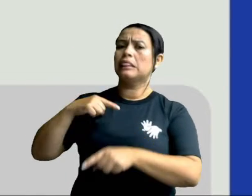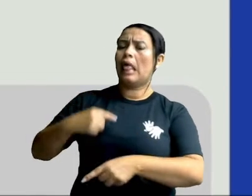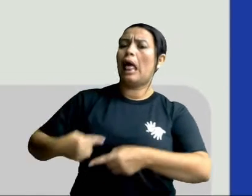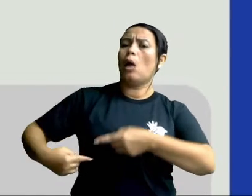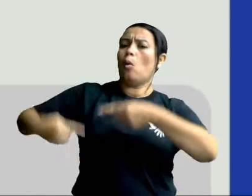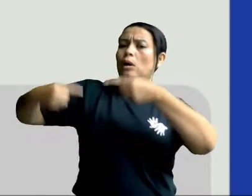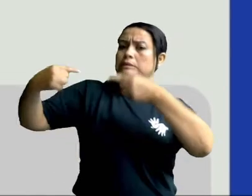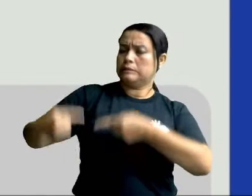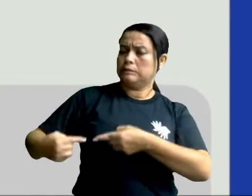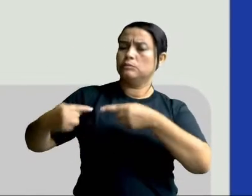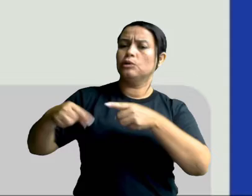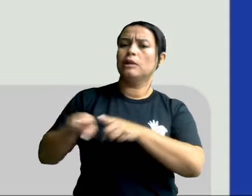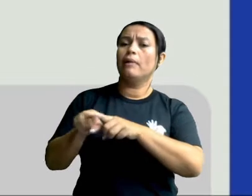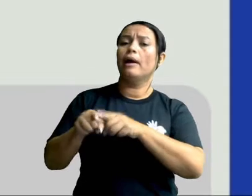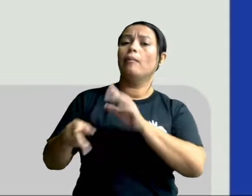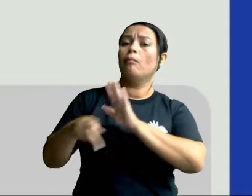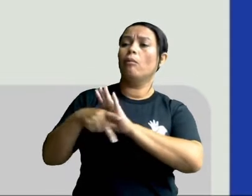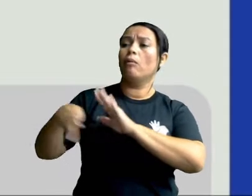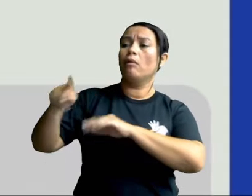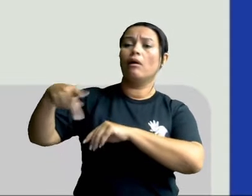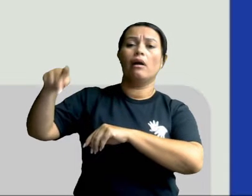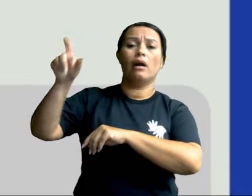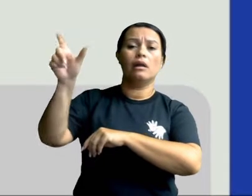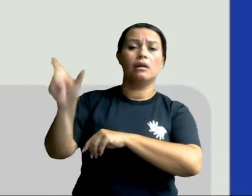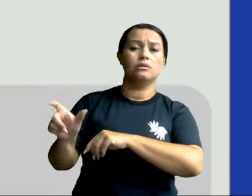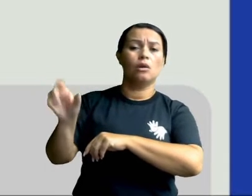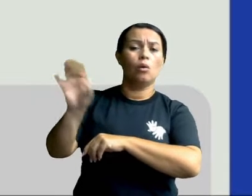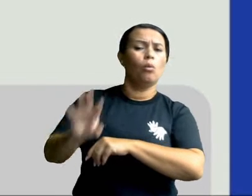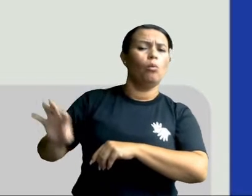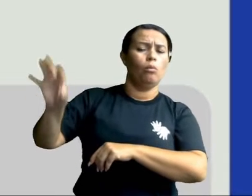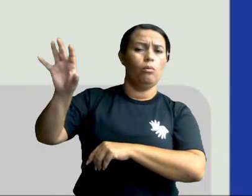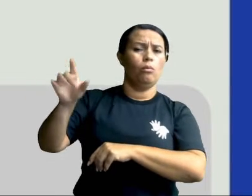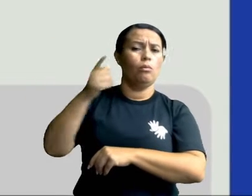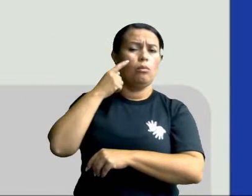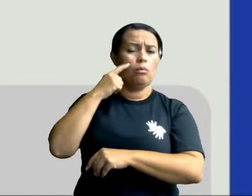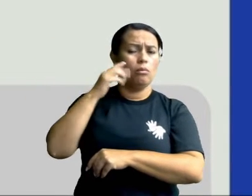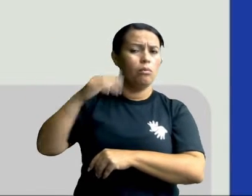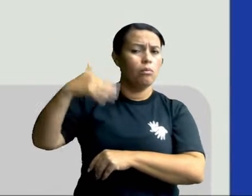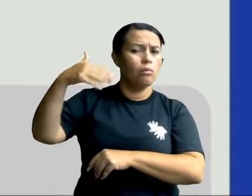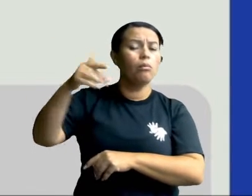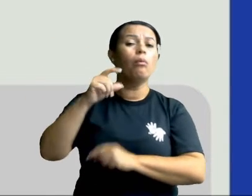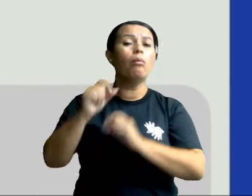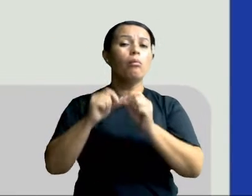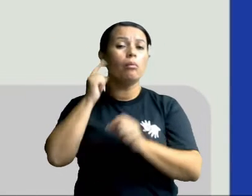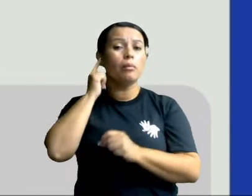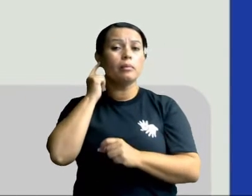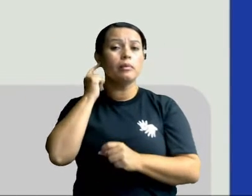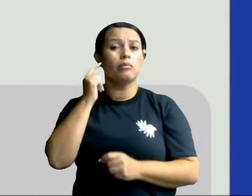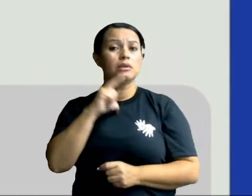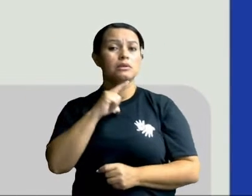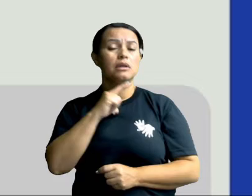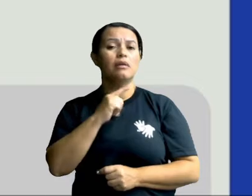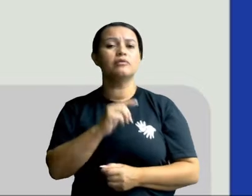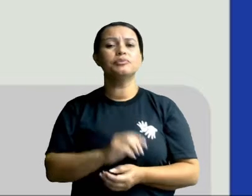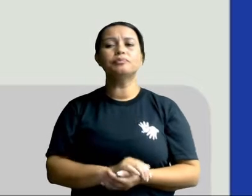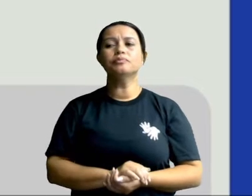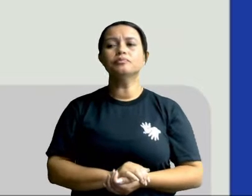né, de Taiwan, porque Taiwan, né, quando a gente vai ver, né, mais na frente, quando